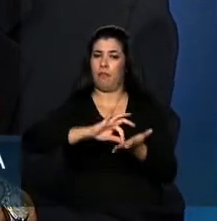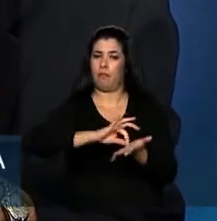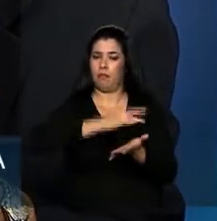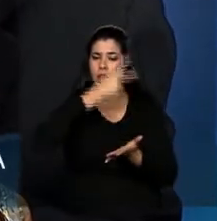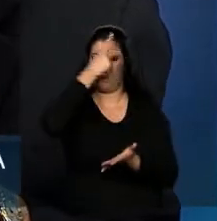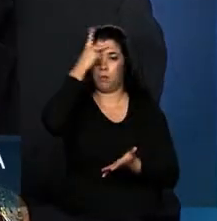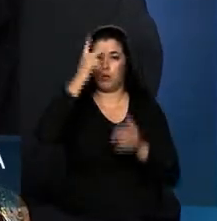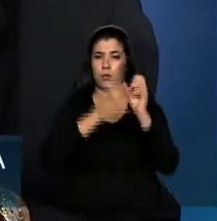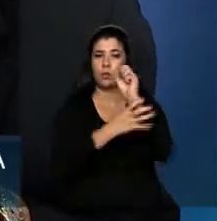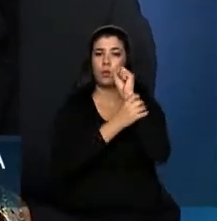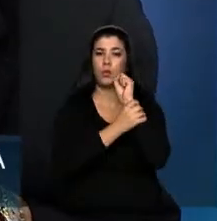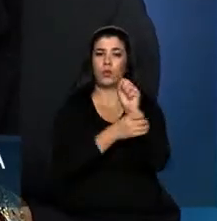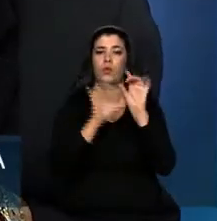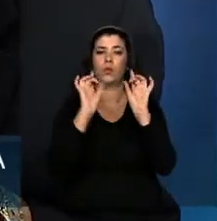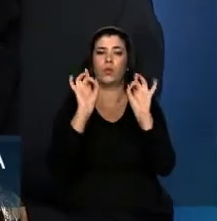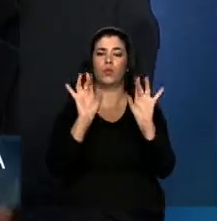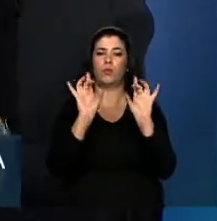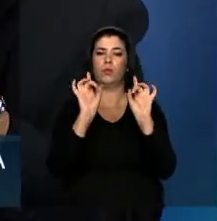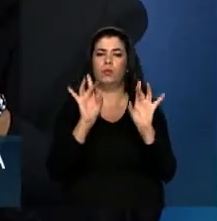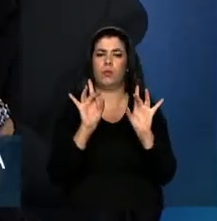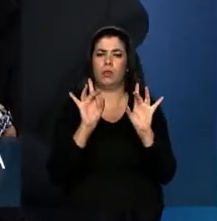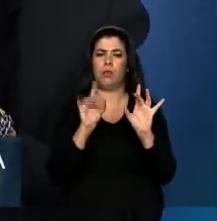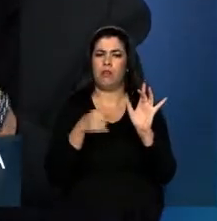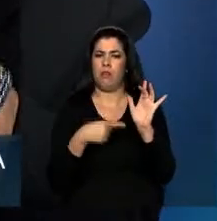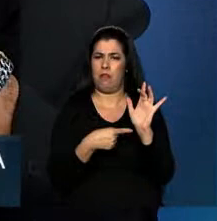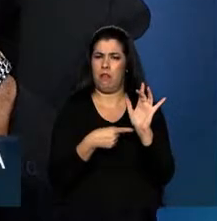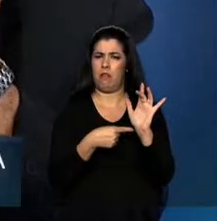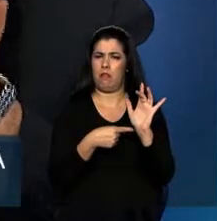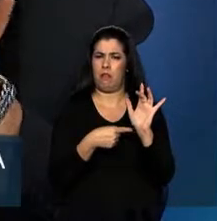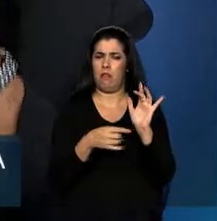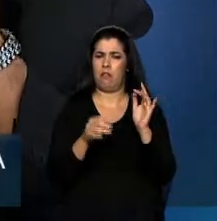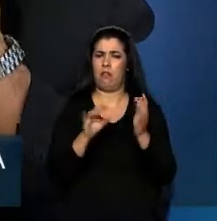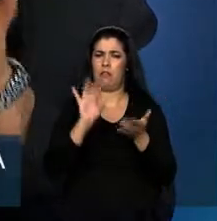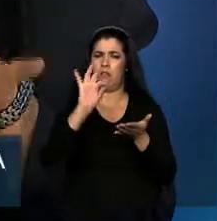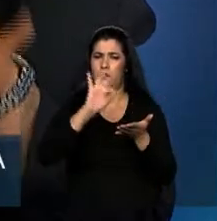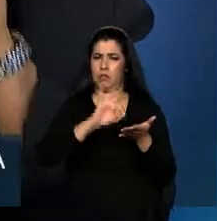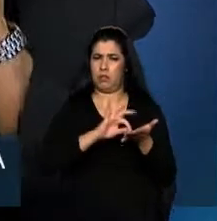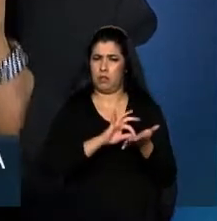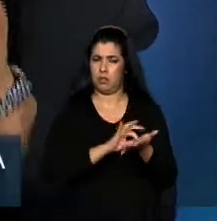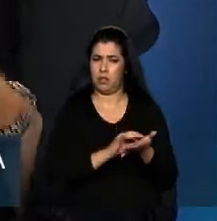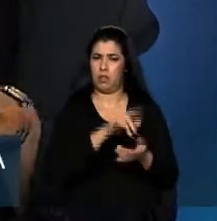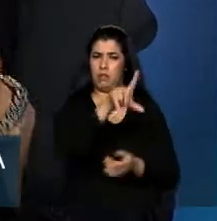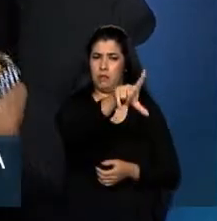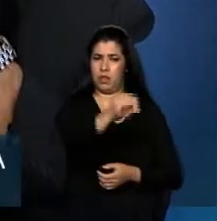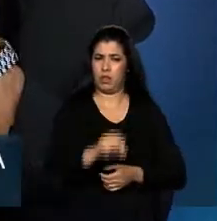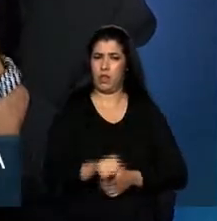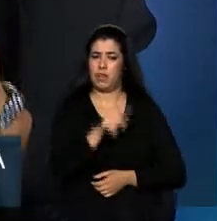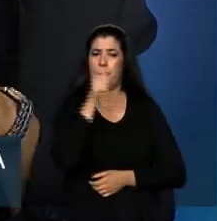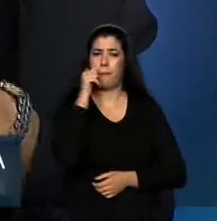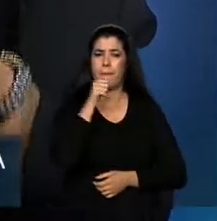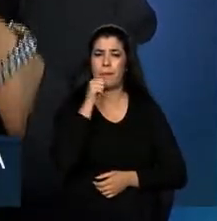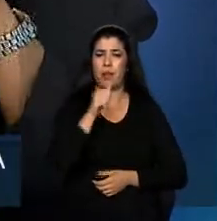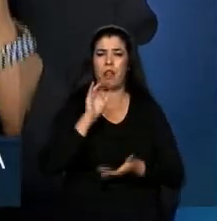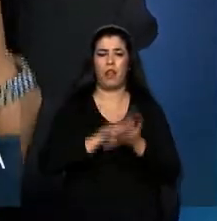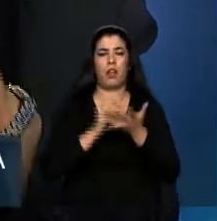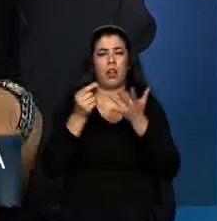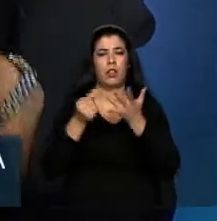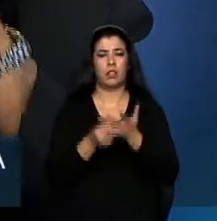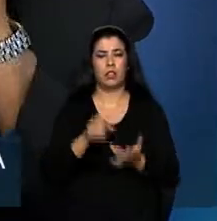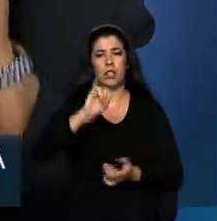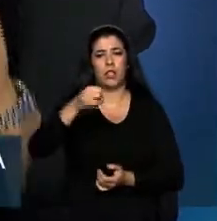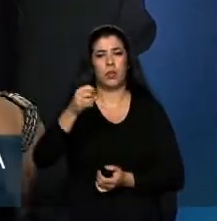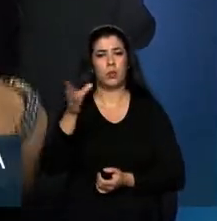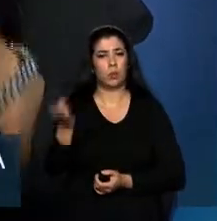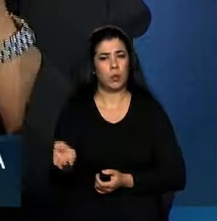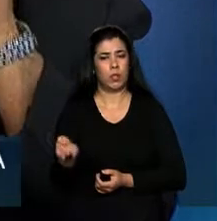especiais. Mas o cadastramento previa que você botava lá sua dona Maria, casada com o seu João, agricultora há tantos